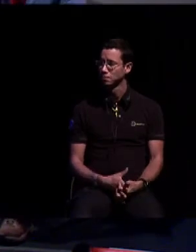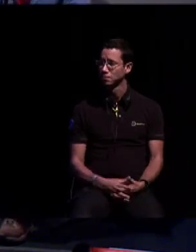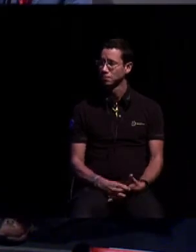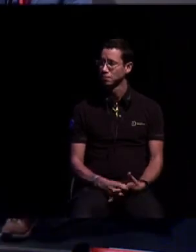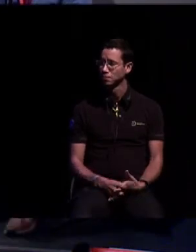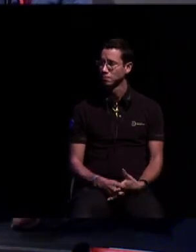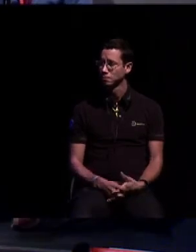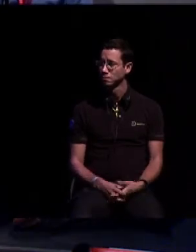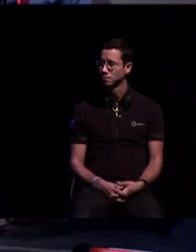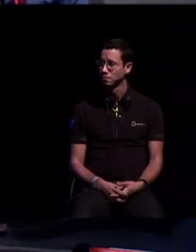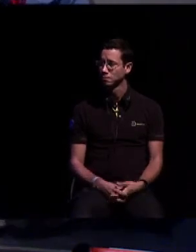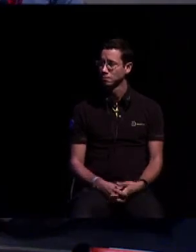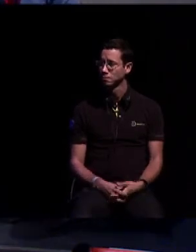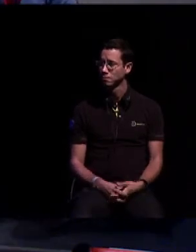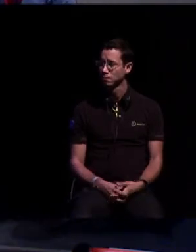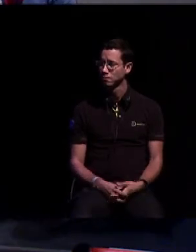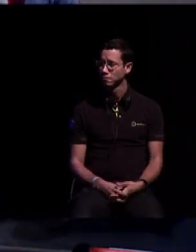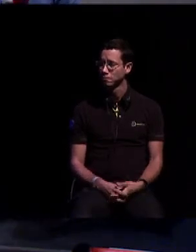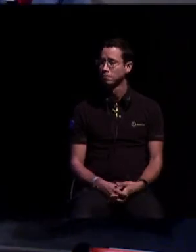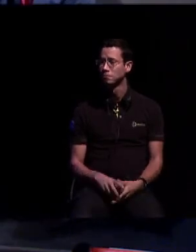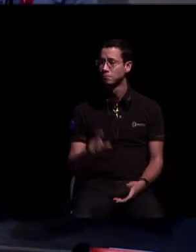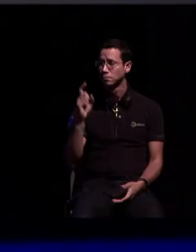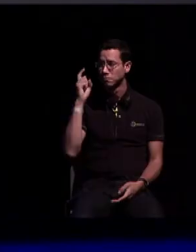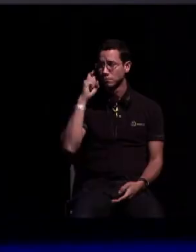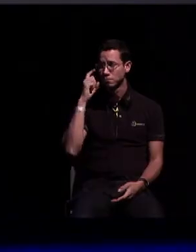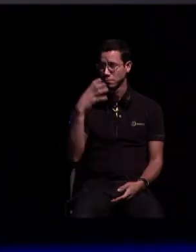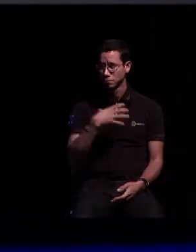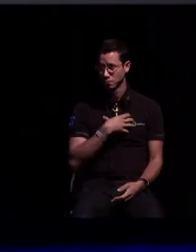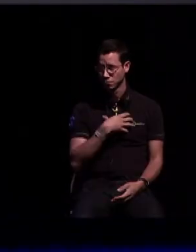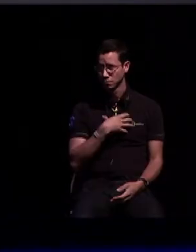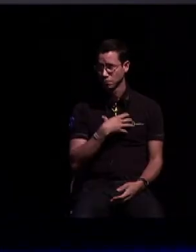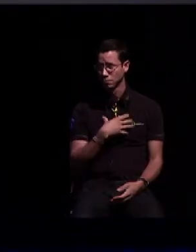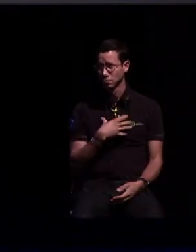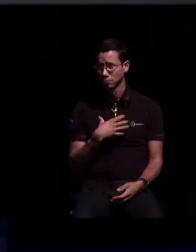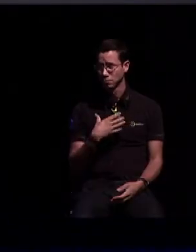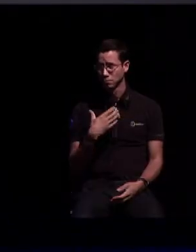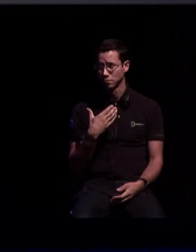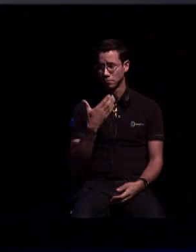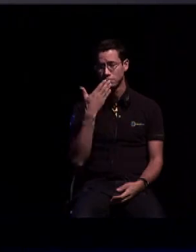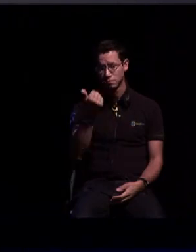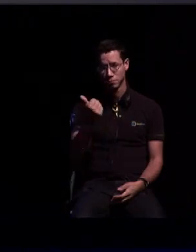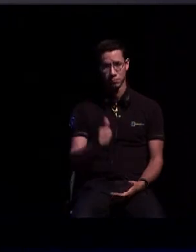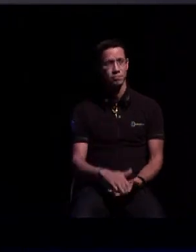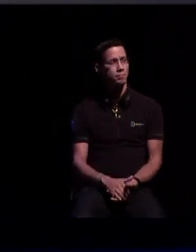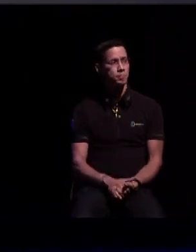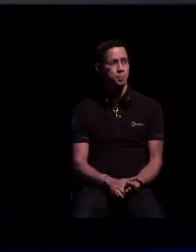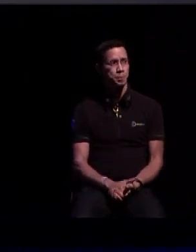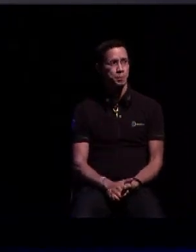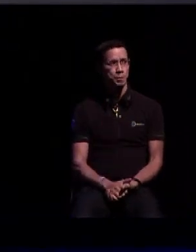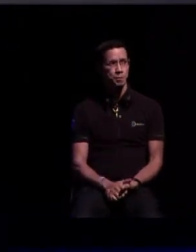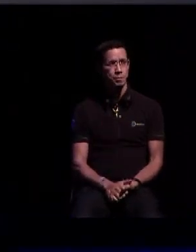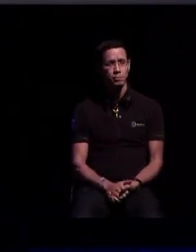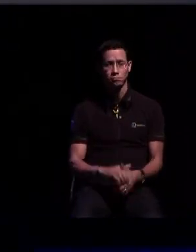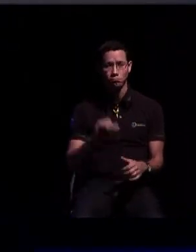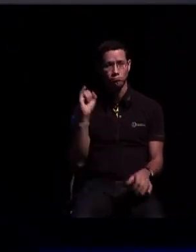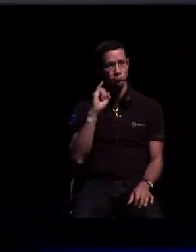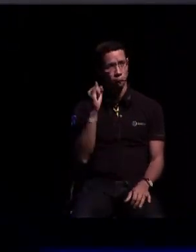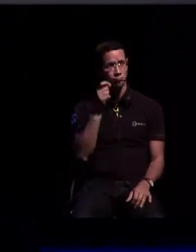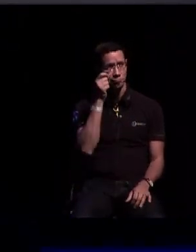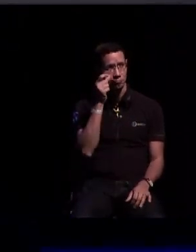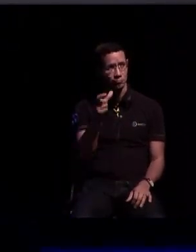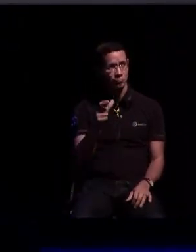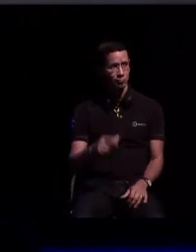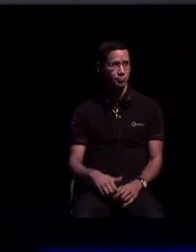Bem, eu acho essa a melhor forma de turismo, inclusive, né? Eu acho extremamente interessante